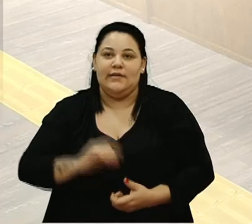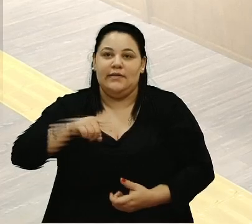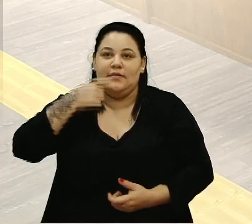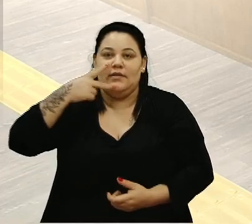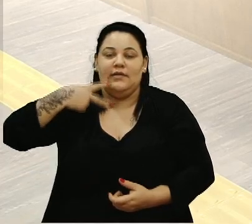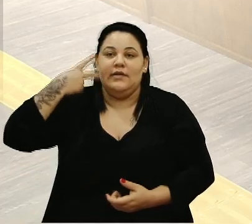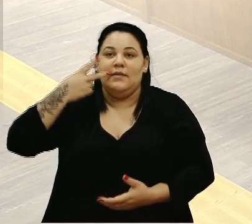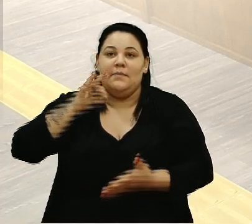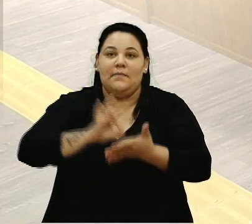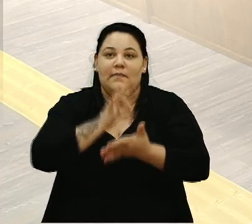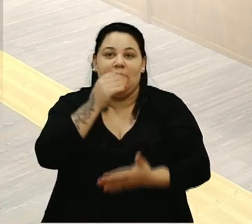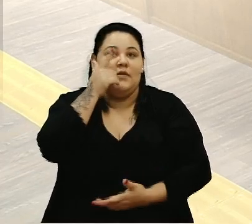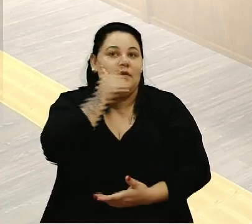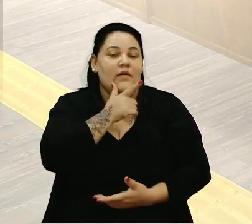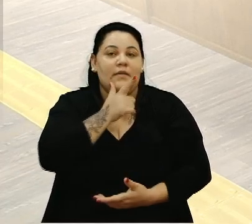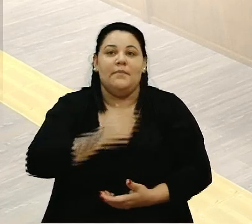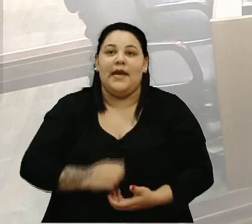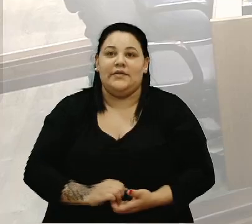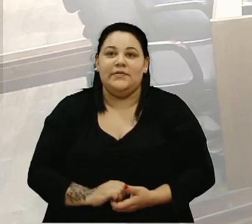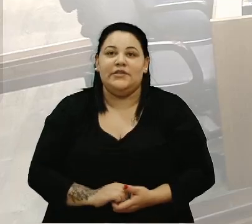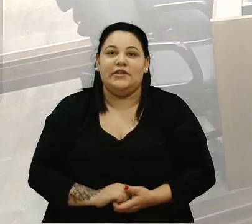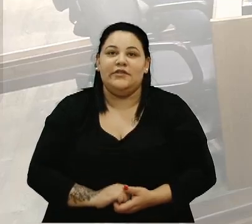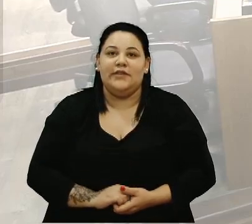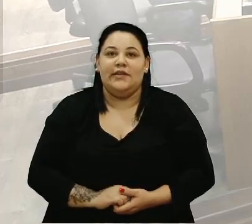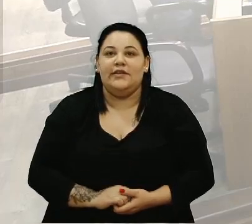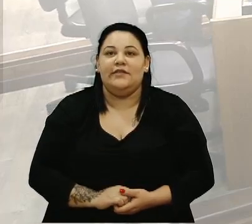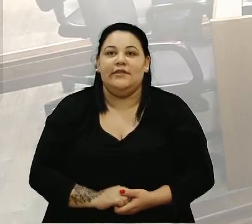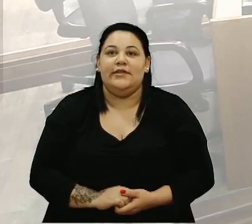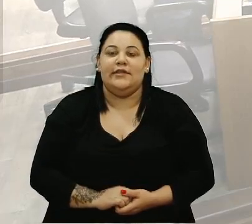Lucas Caniato. Com a palavra.